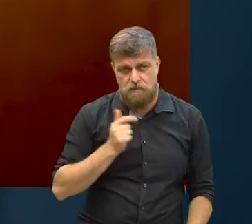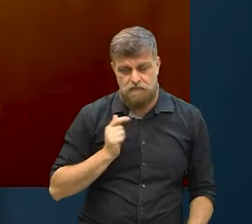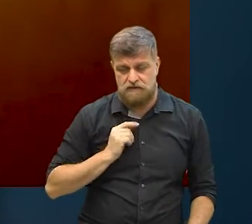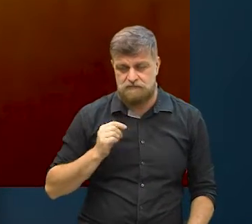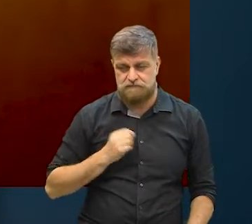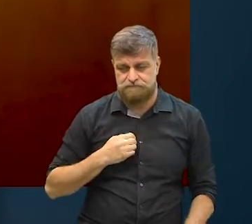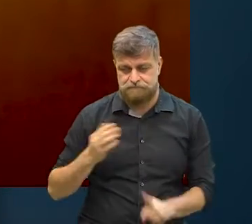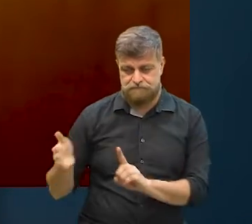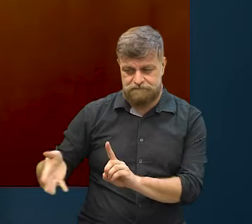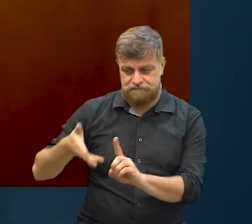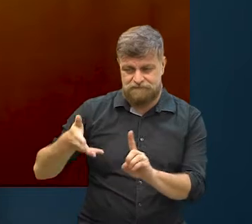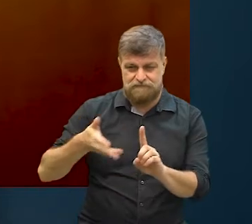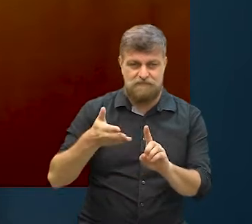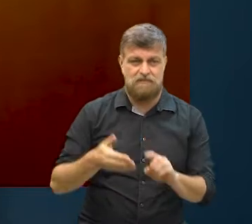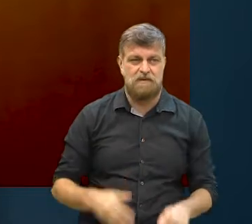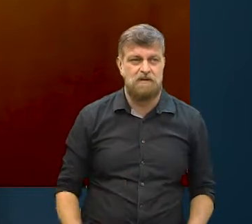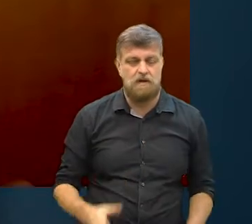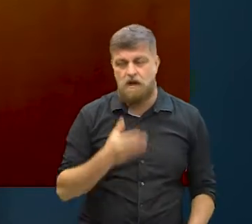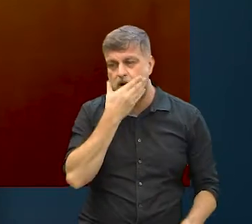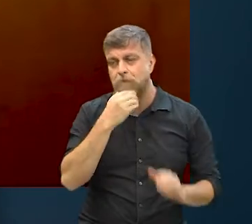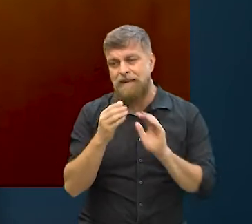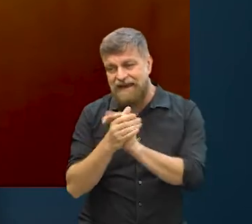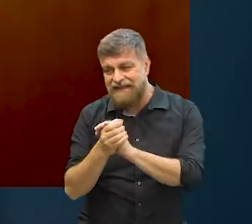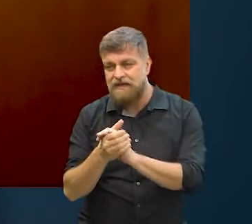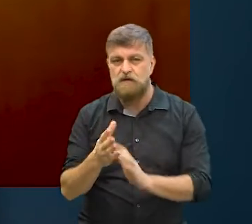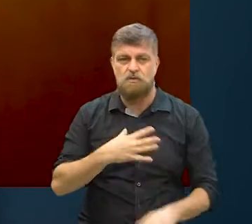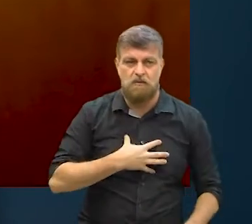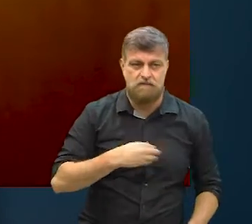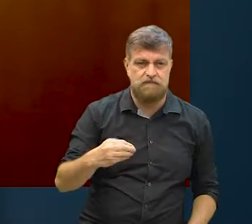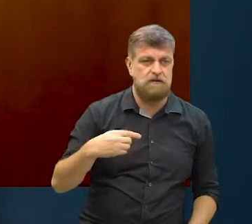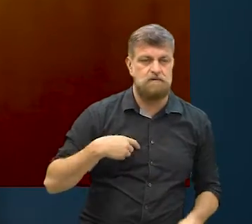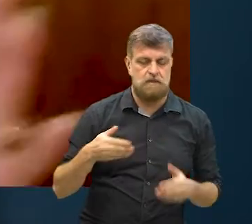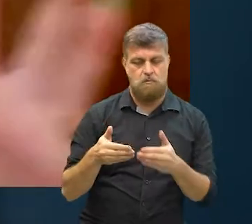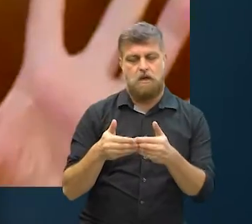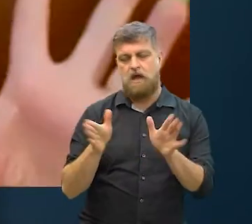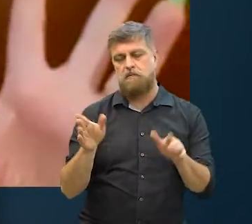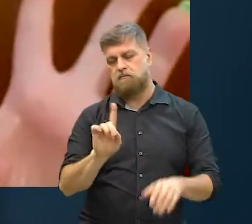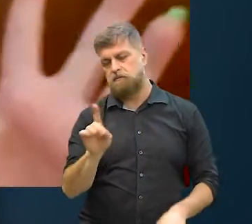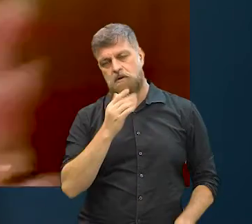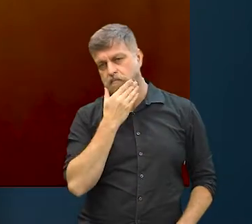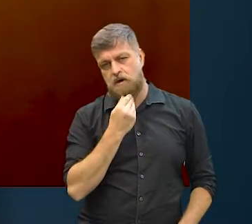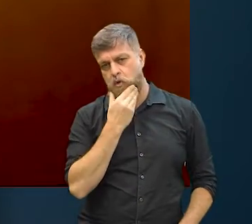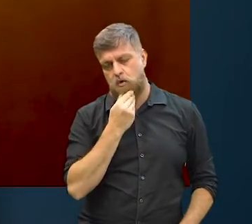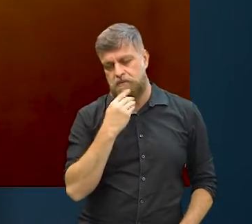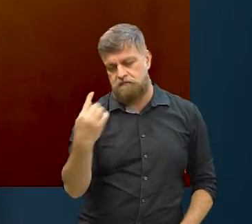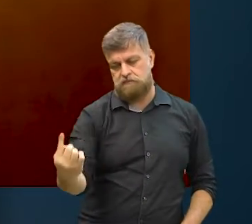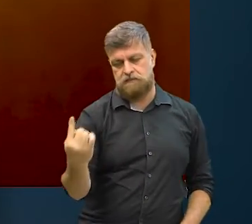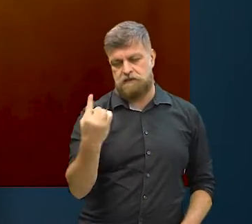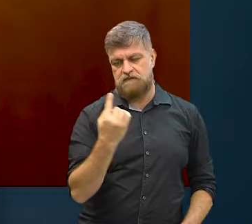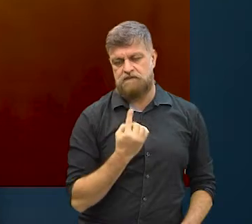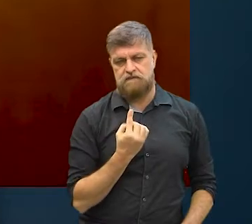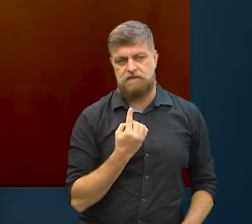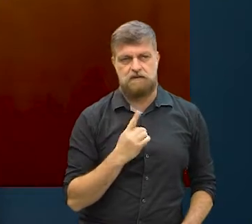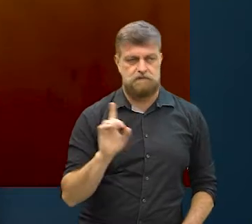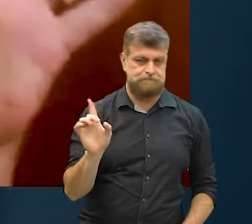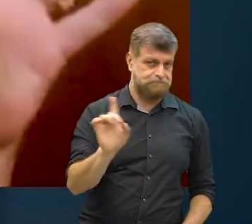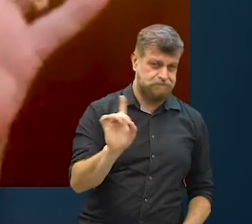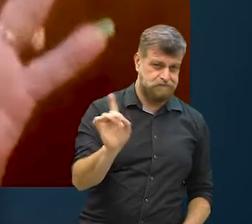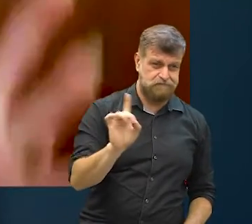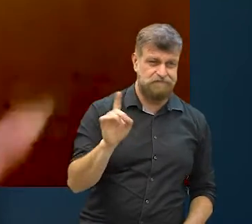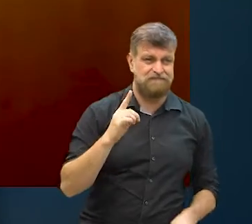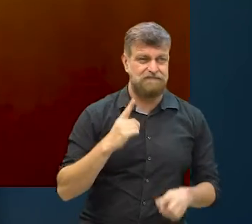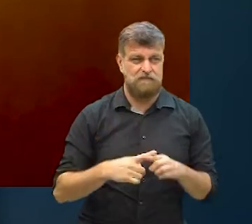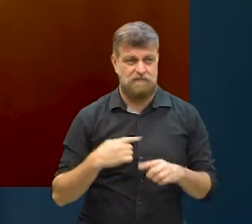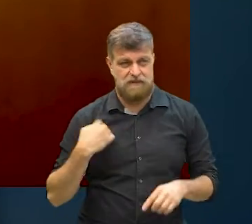por indicação, né, com marido, filho, eu não abro para público